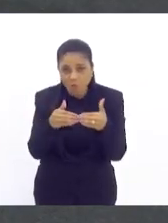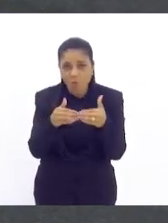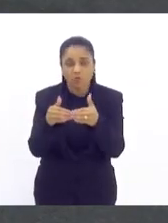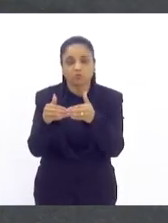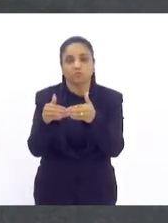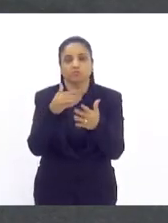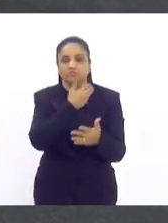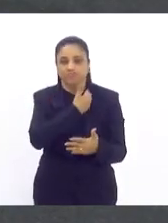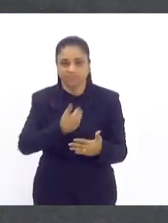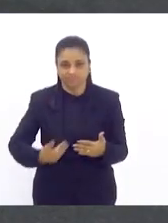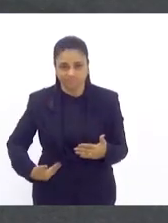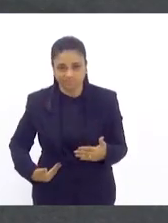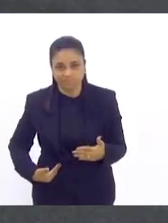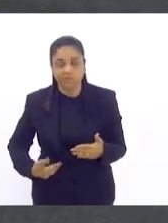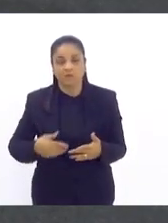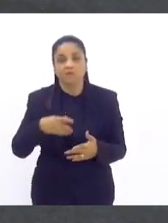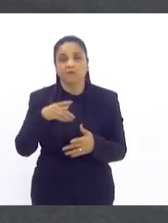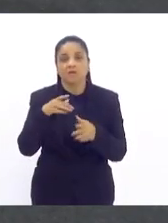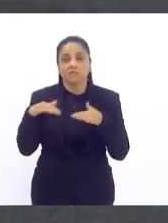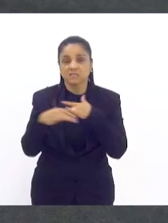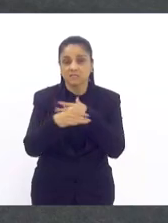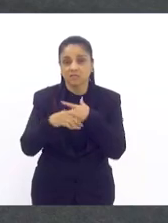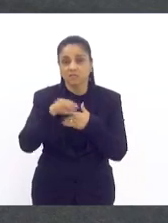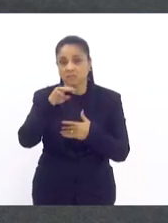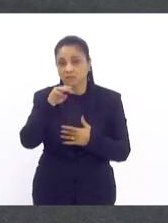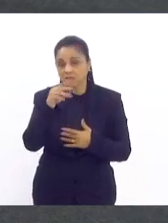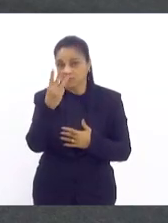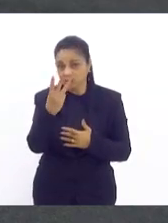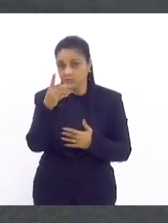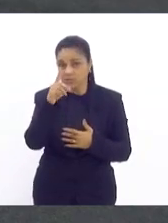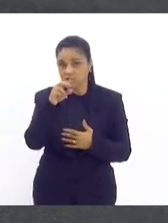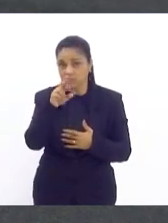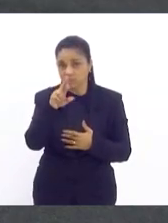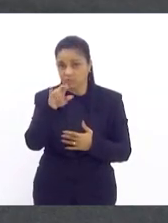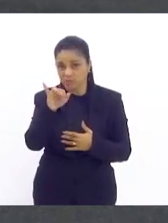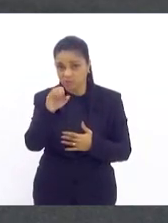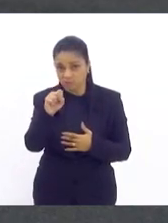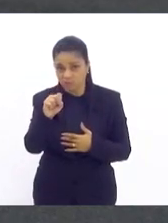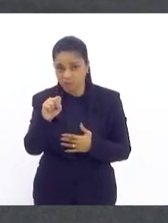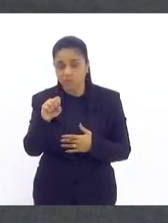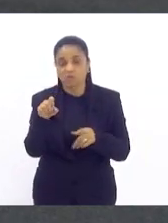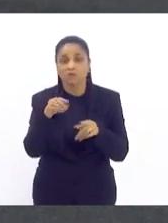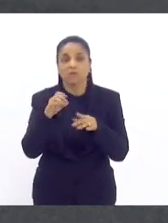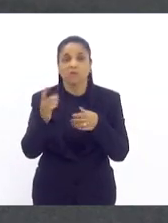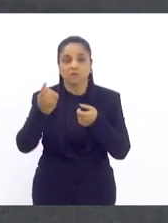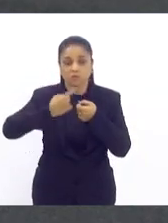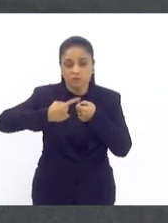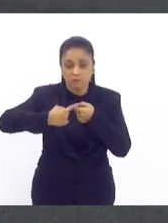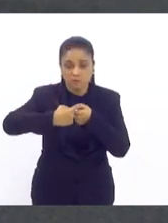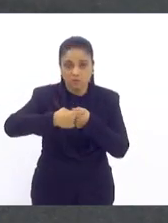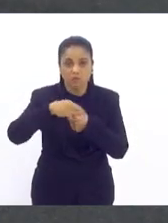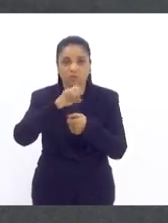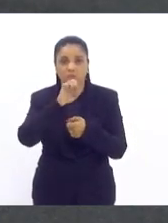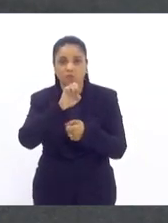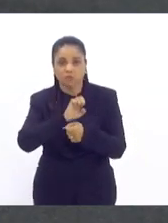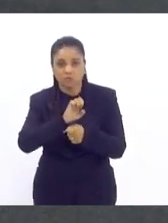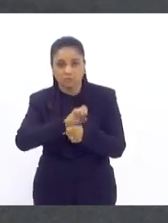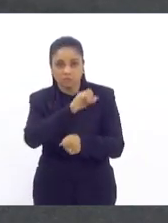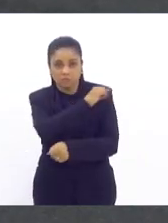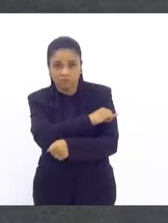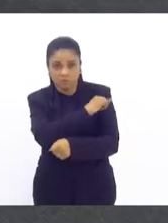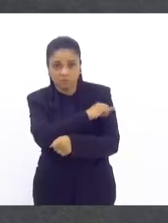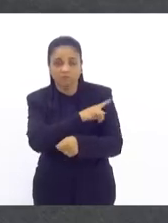público para fazer com que Três Rios e todas as cidades da região do interior do Estado do Rio de Janeiro possam garantir dignidade